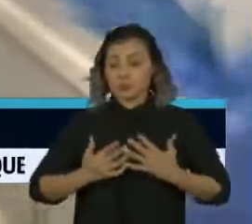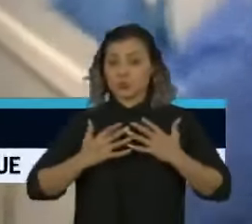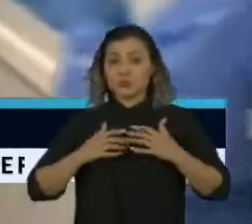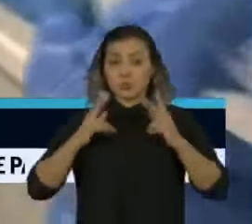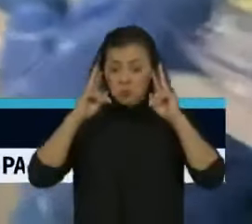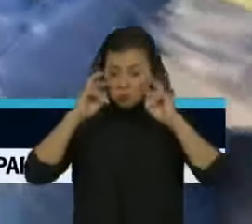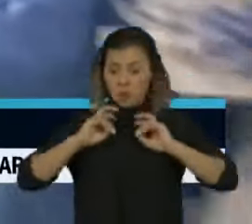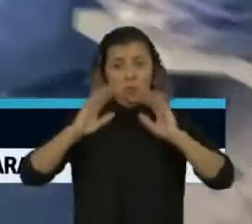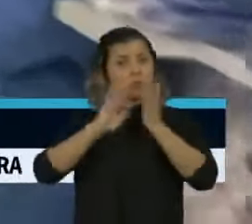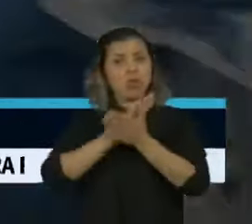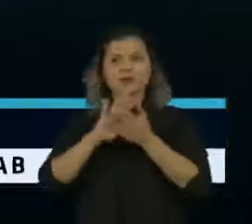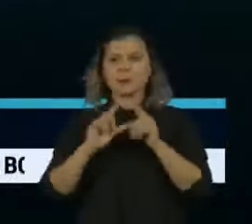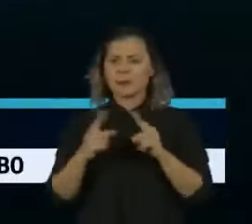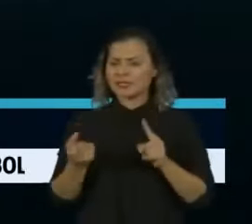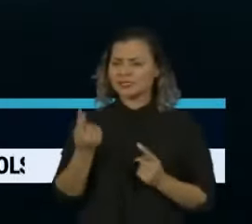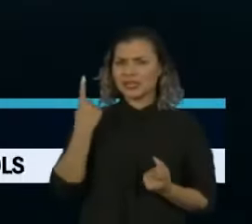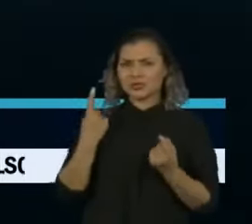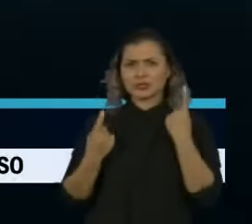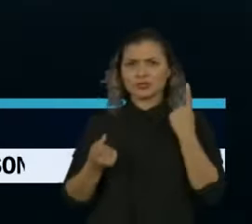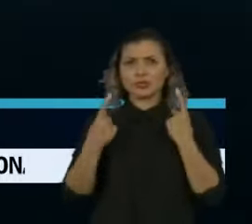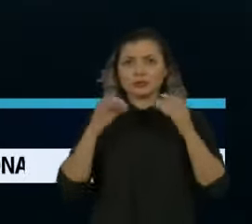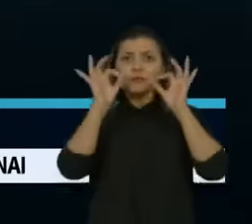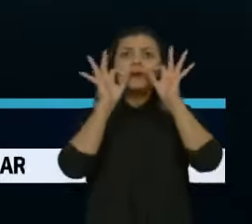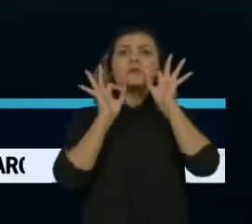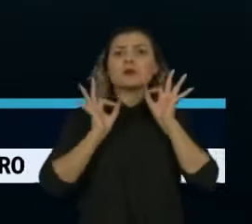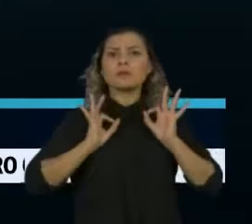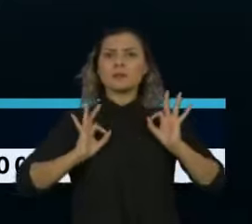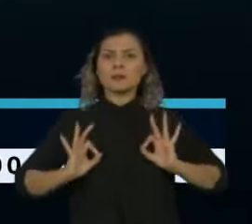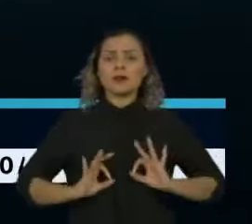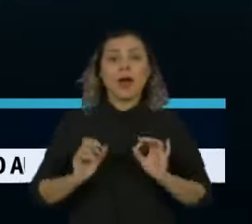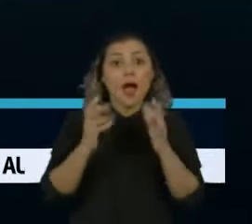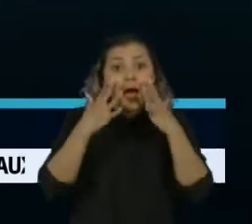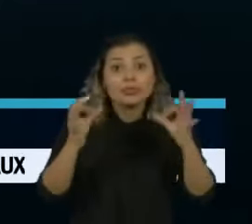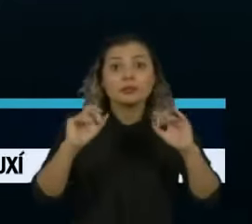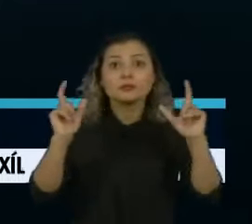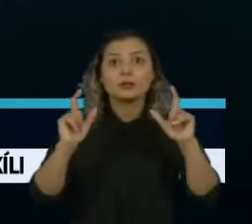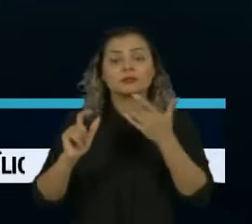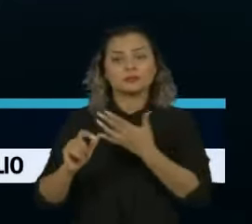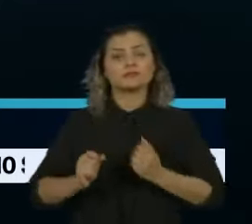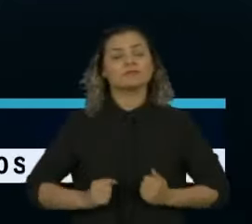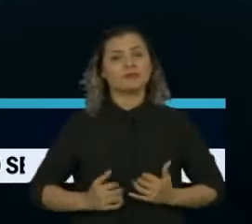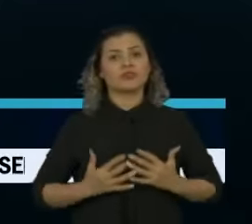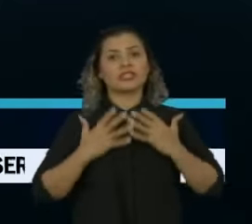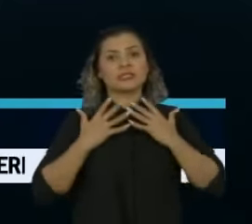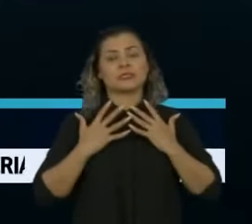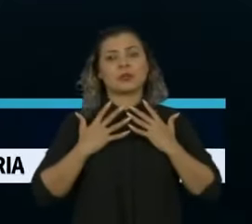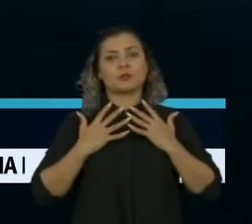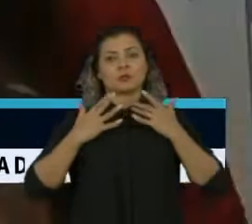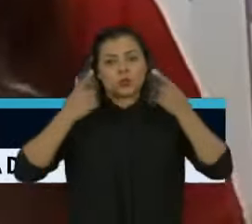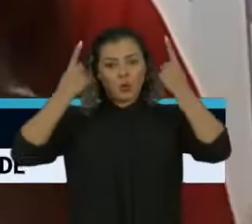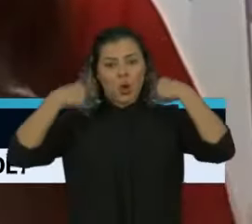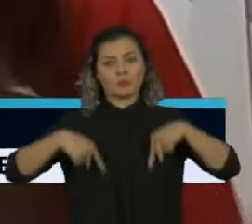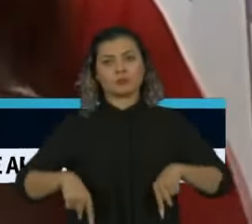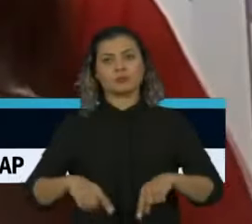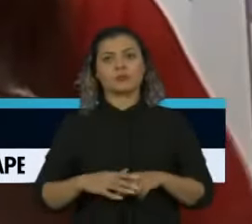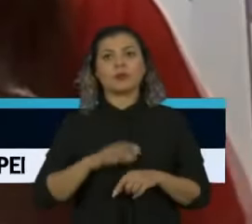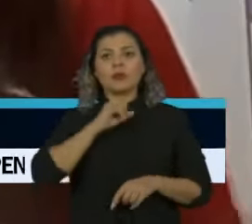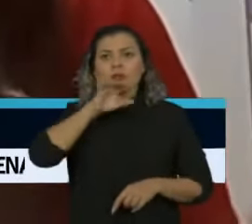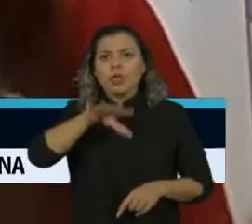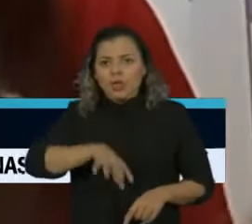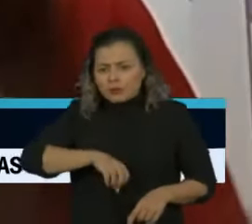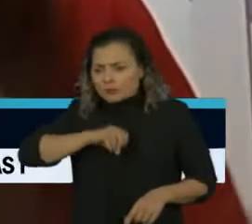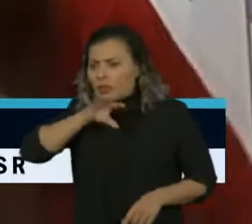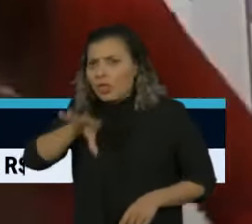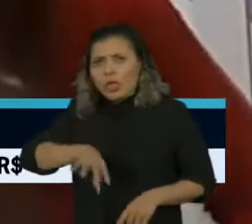doença, mas havia algo errado. As manchas ligaram o alerta. A infecção atingiu o corpo todo. Ele vomitava e